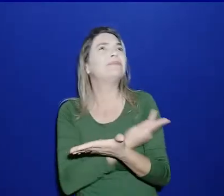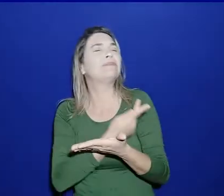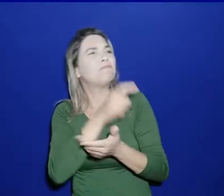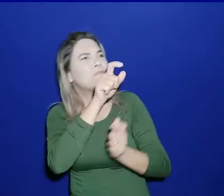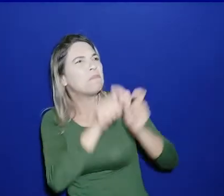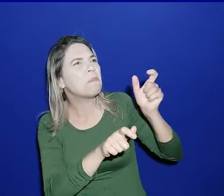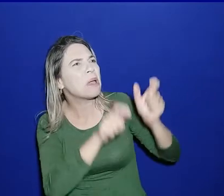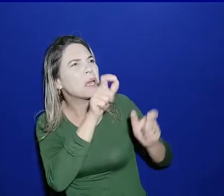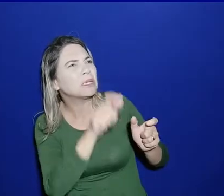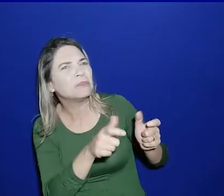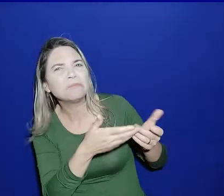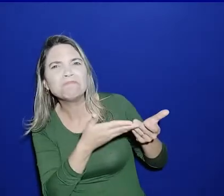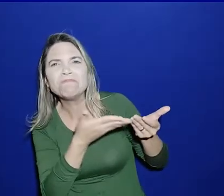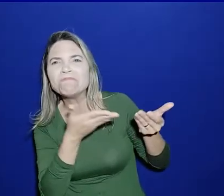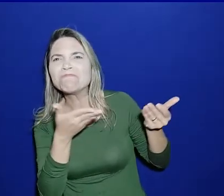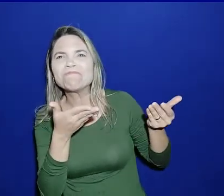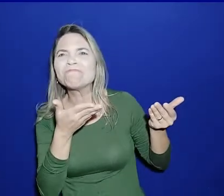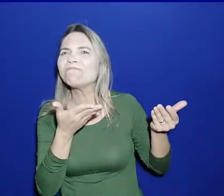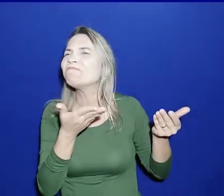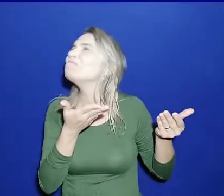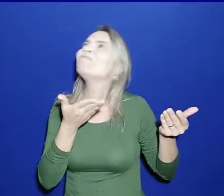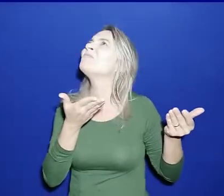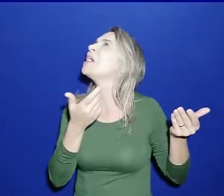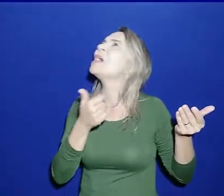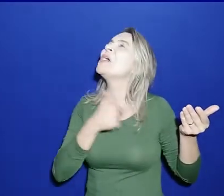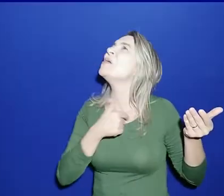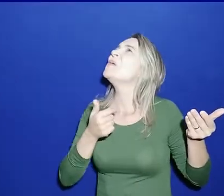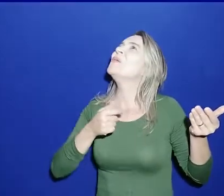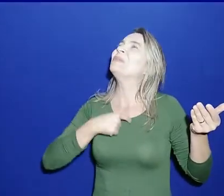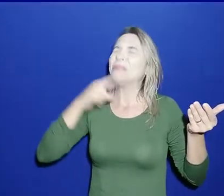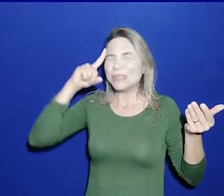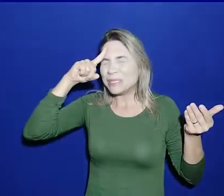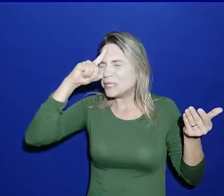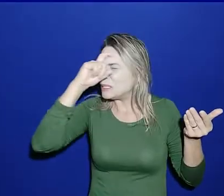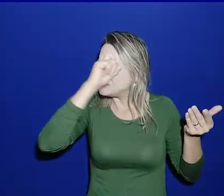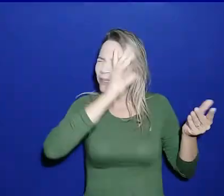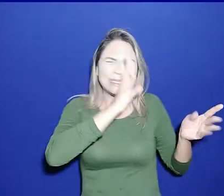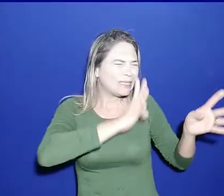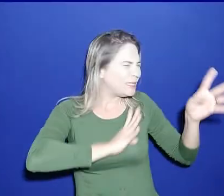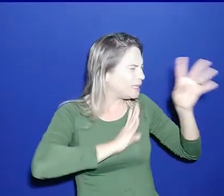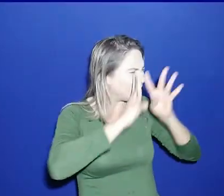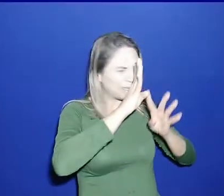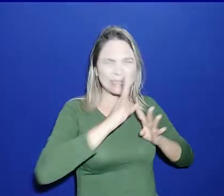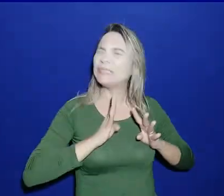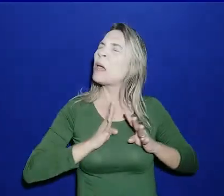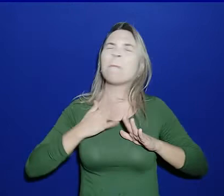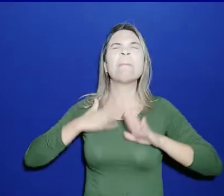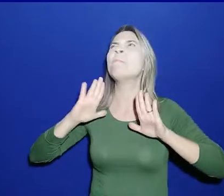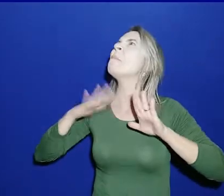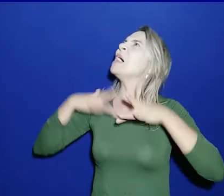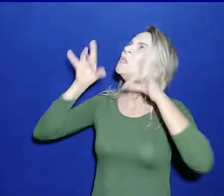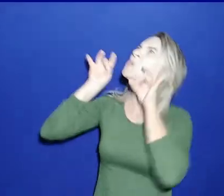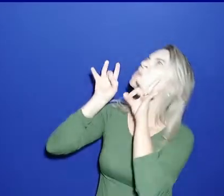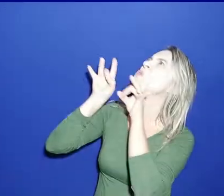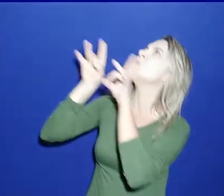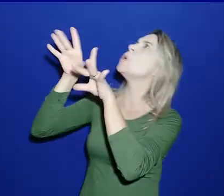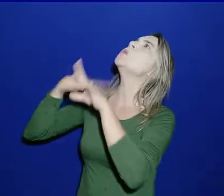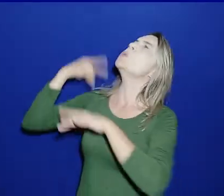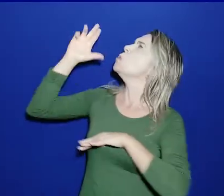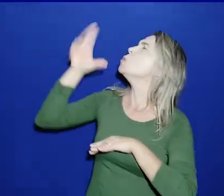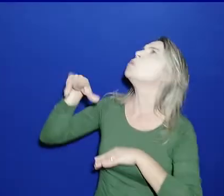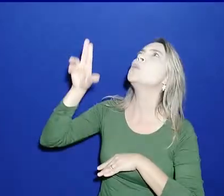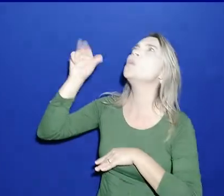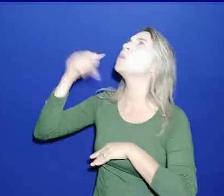Tantas dúvidas vêm a mim, um mistério do existir. Bendito,